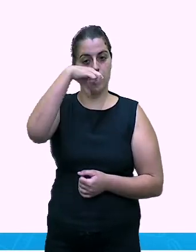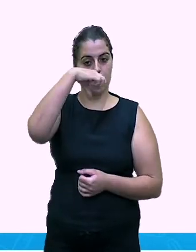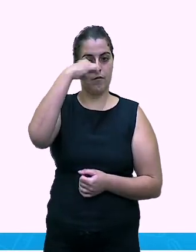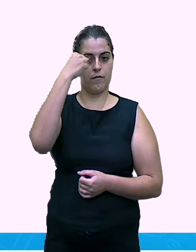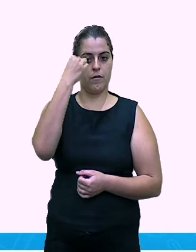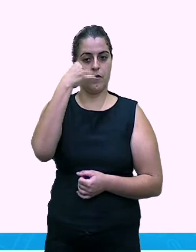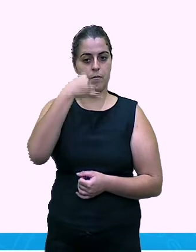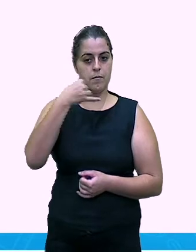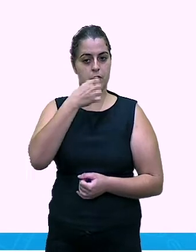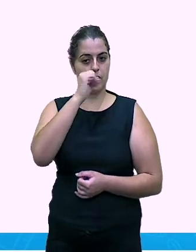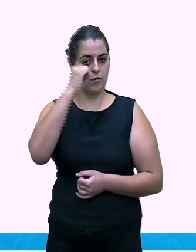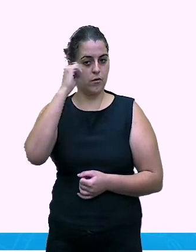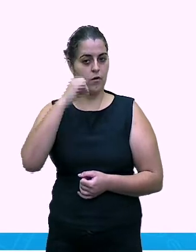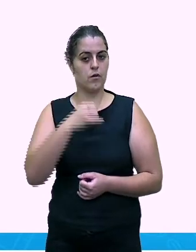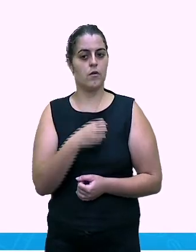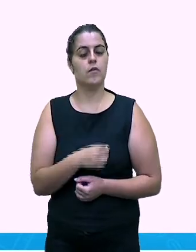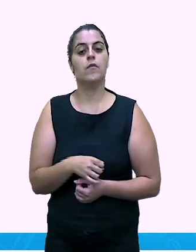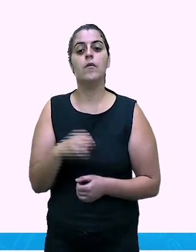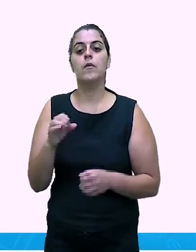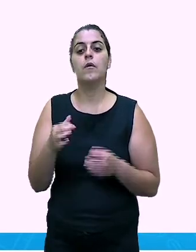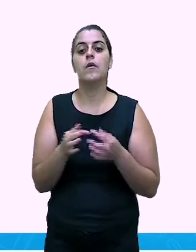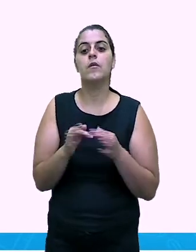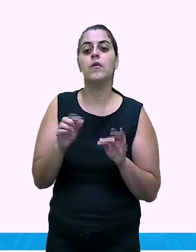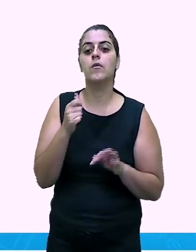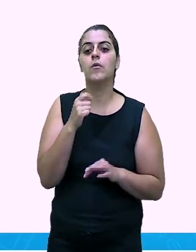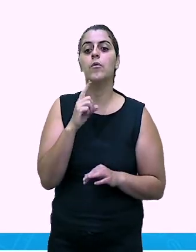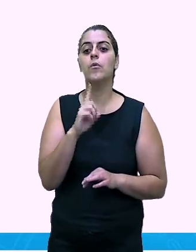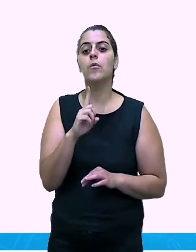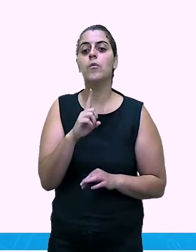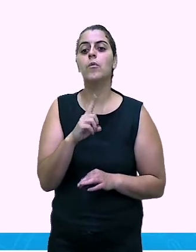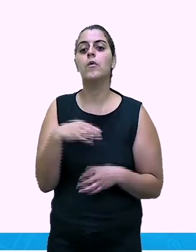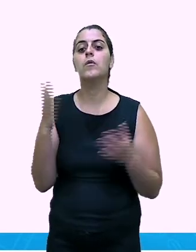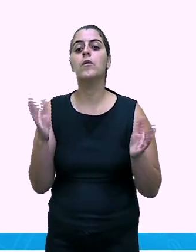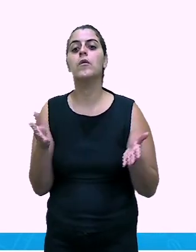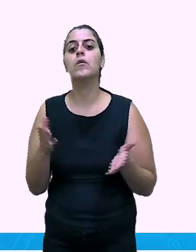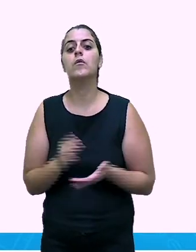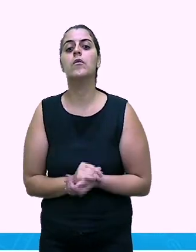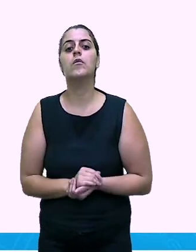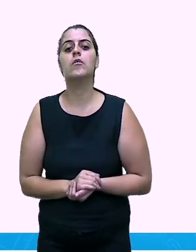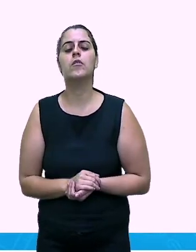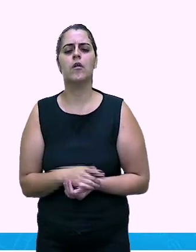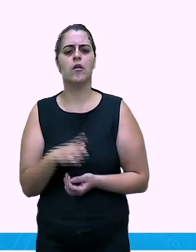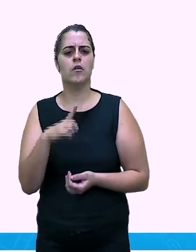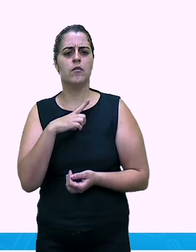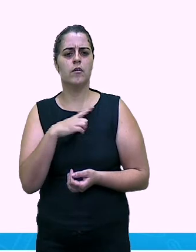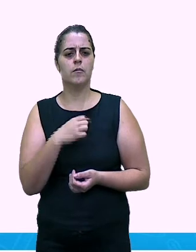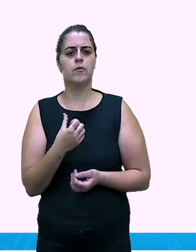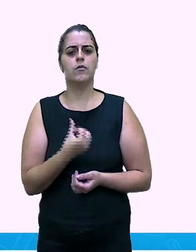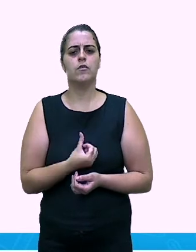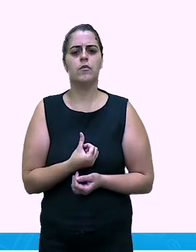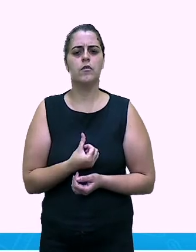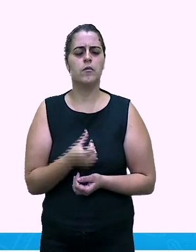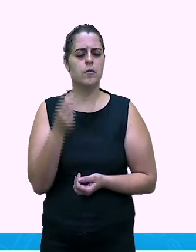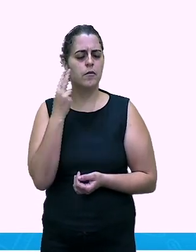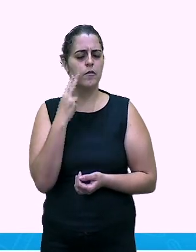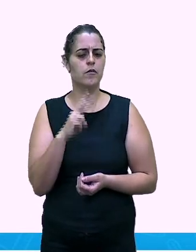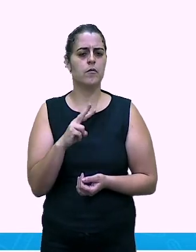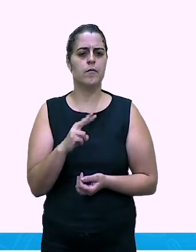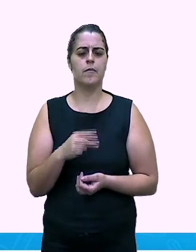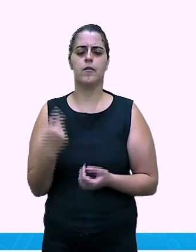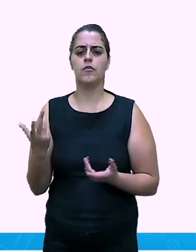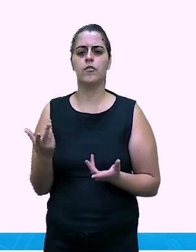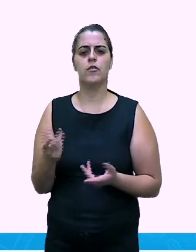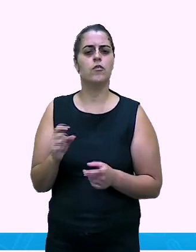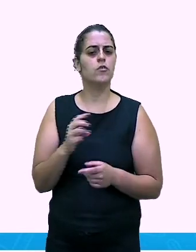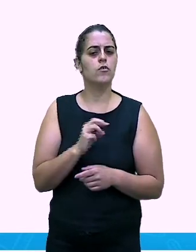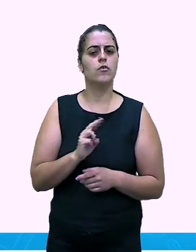8, que vai dar 1. O que nós devemos fazer agora? Nós temos o número 6 para analisar, só que a gente não vai analisar